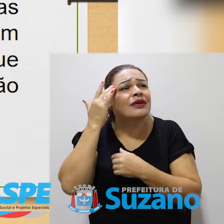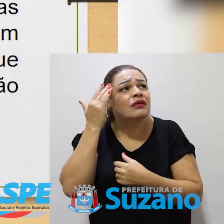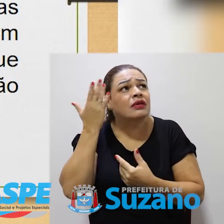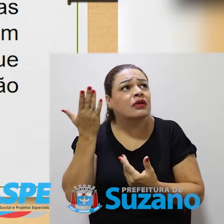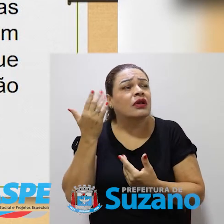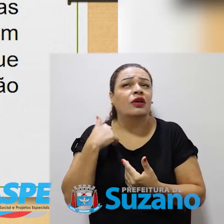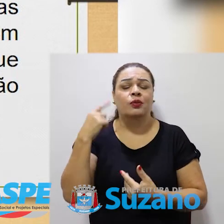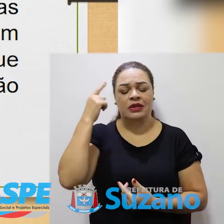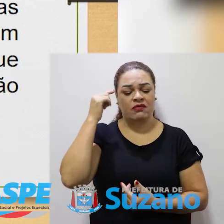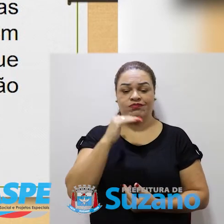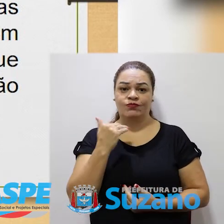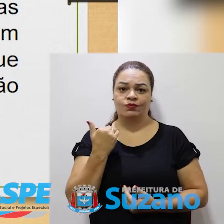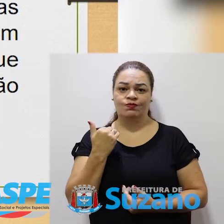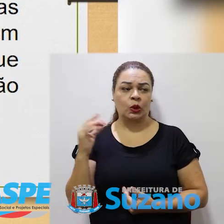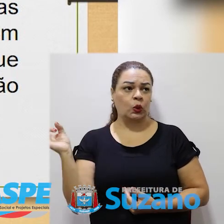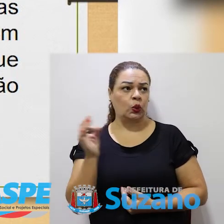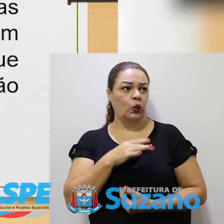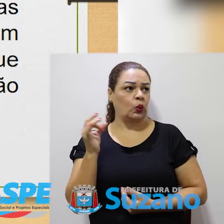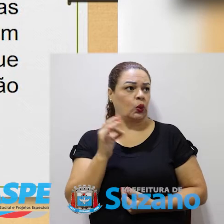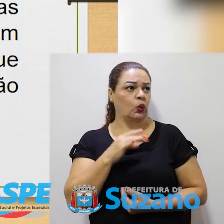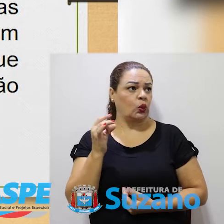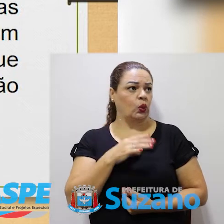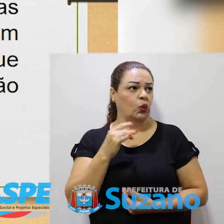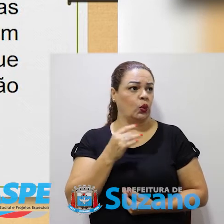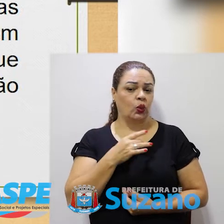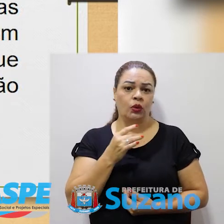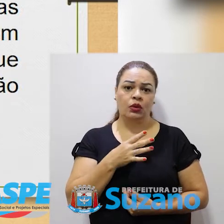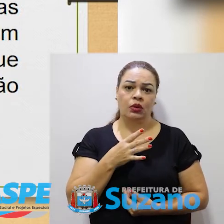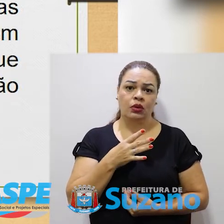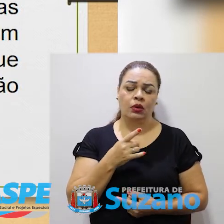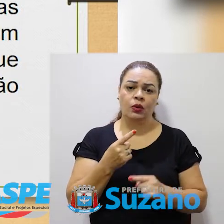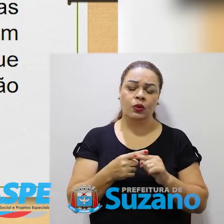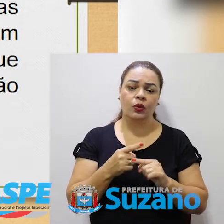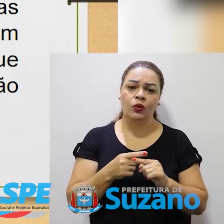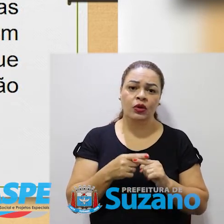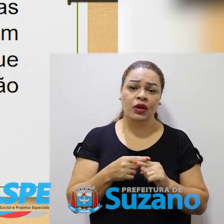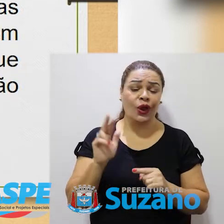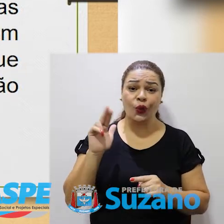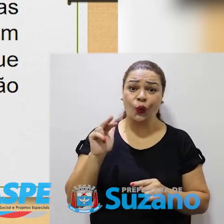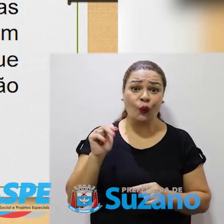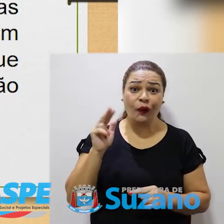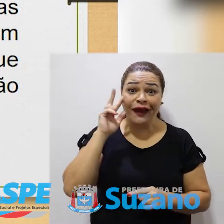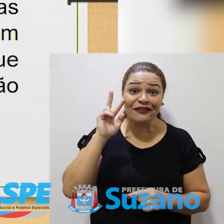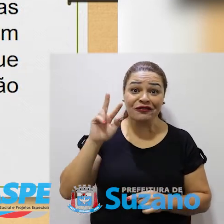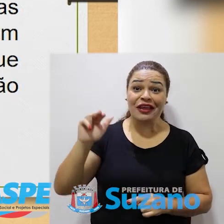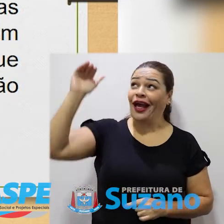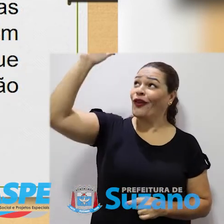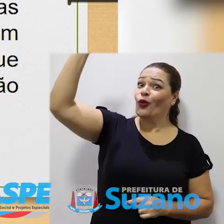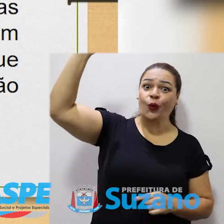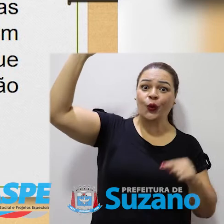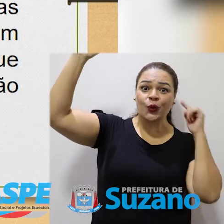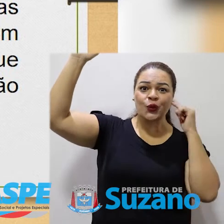na morte. E tinha medo. Sei agora por quê. Nunca tinha visto um adulto surdo. Só tinha